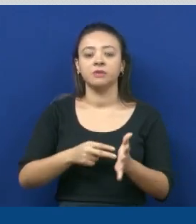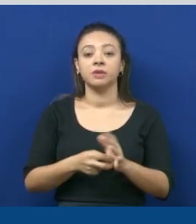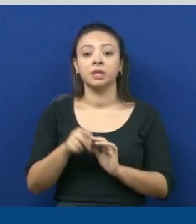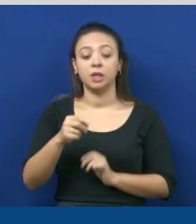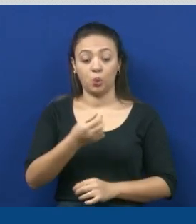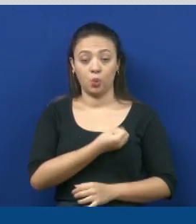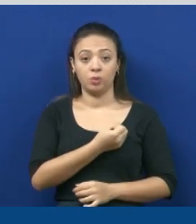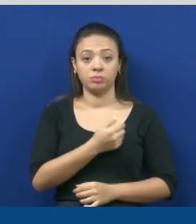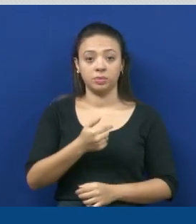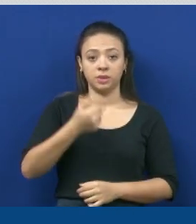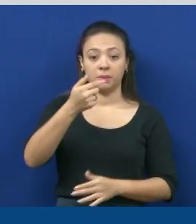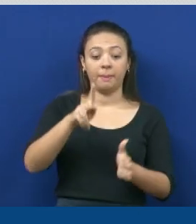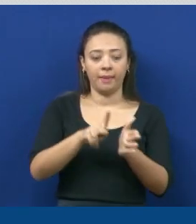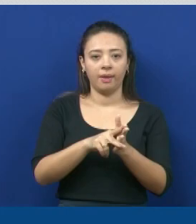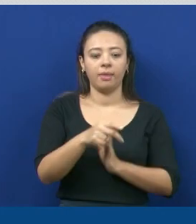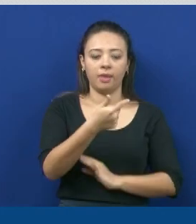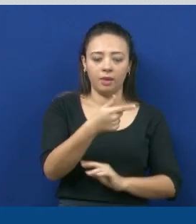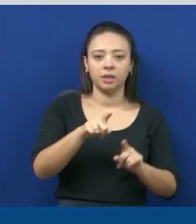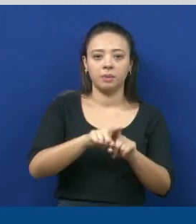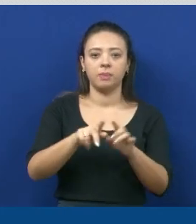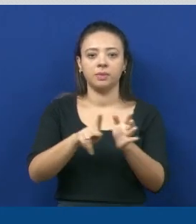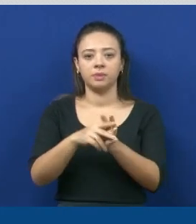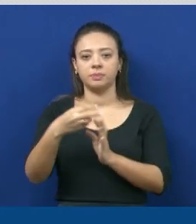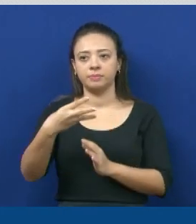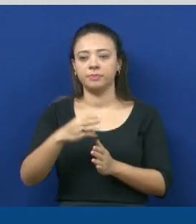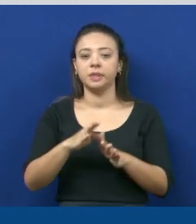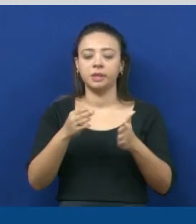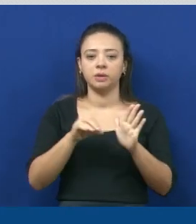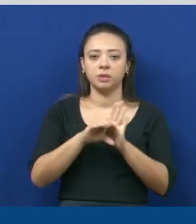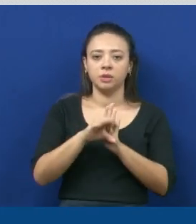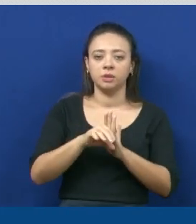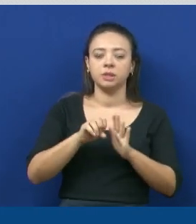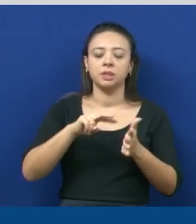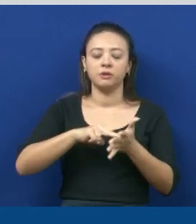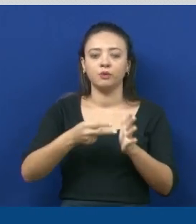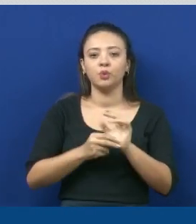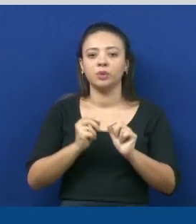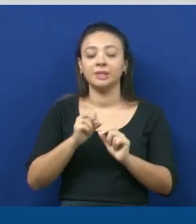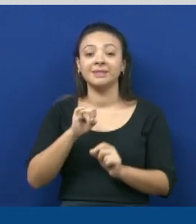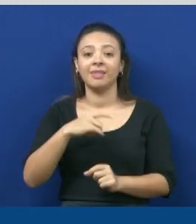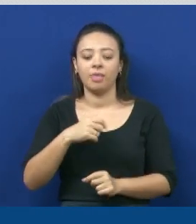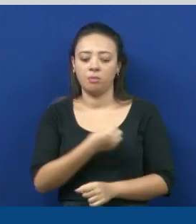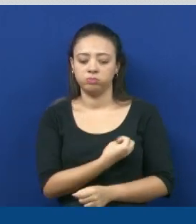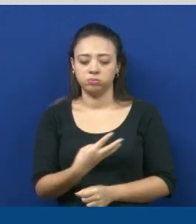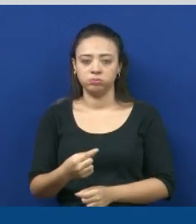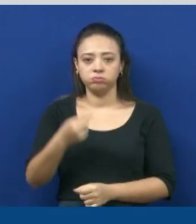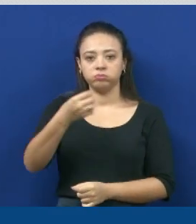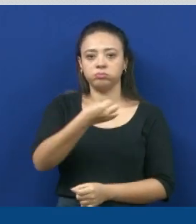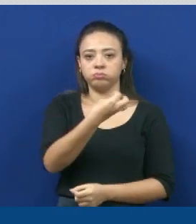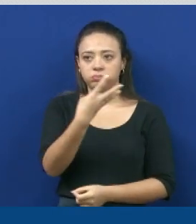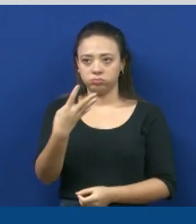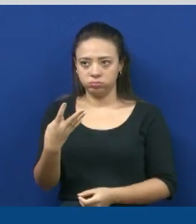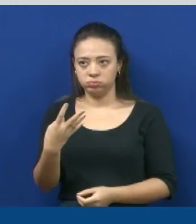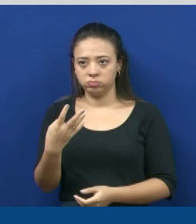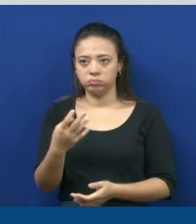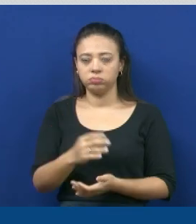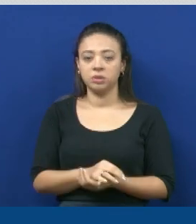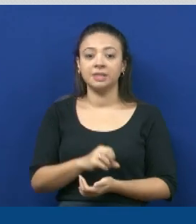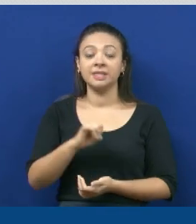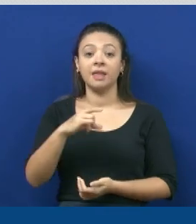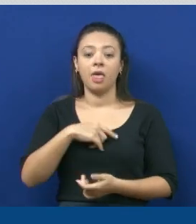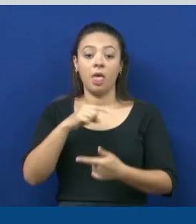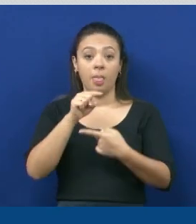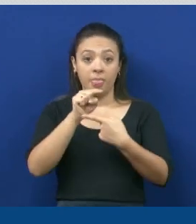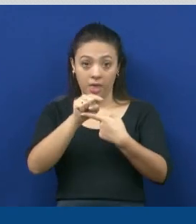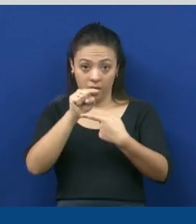parênteses, ok? Então, a regrinha diz, na potência de um quociente ou divisão, né? Quociente ou